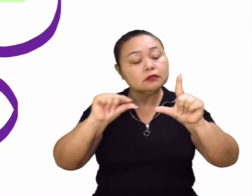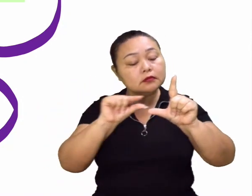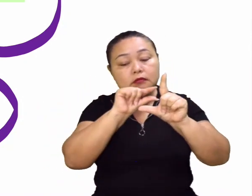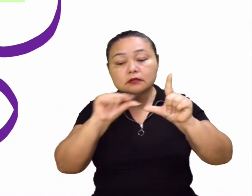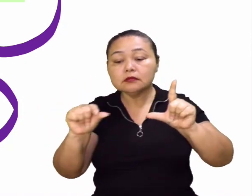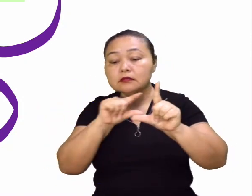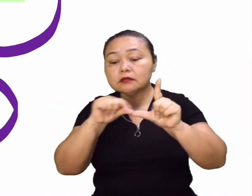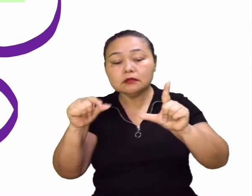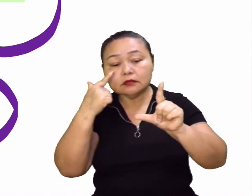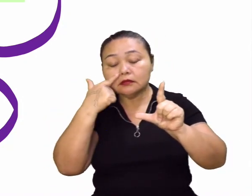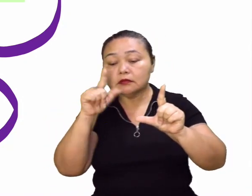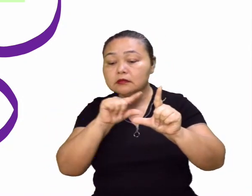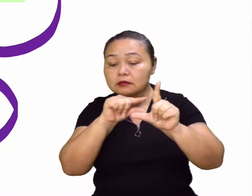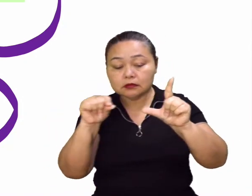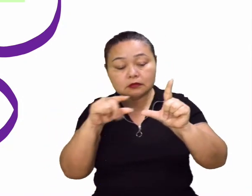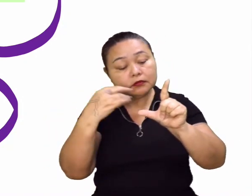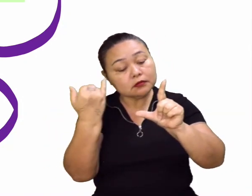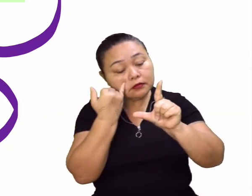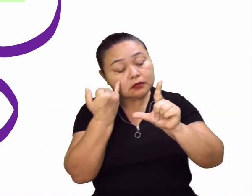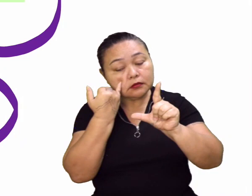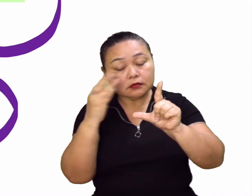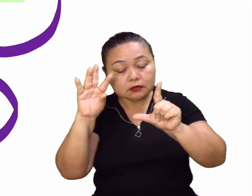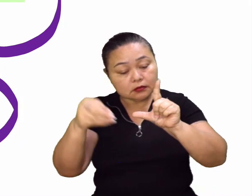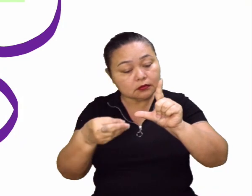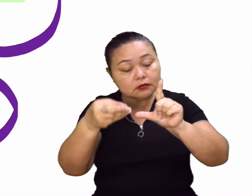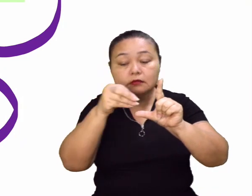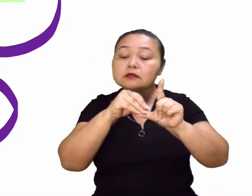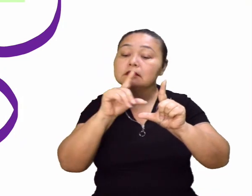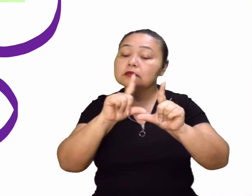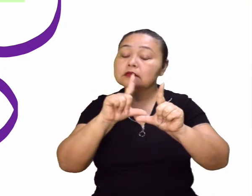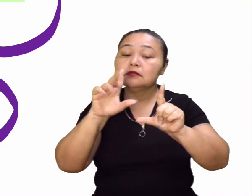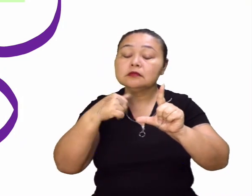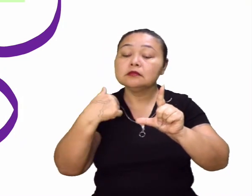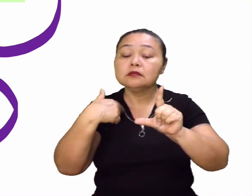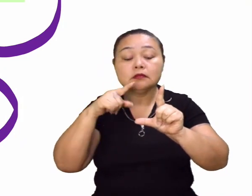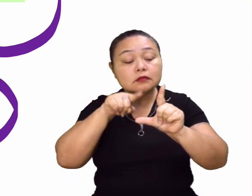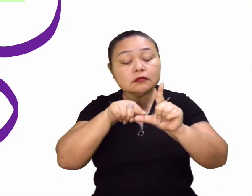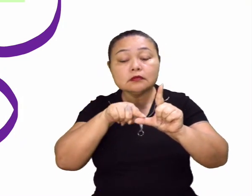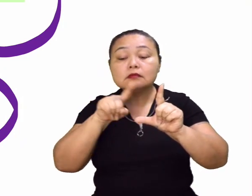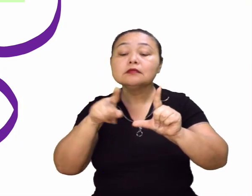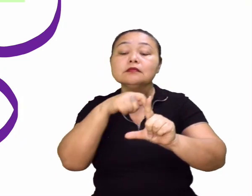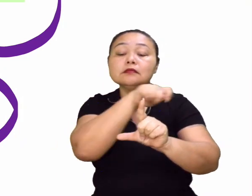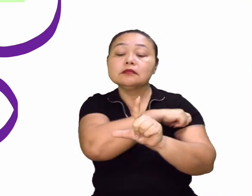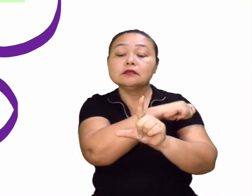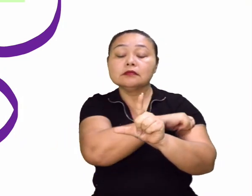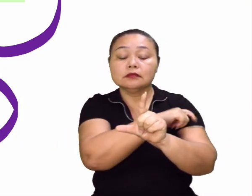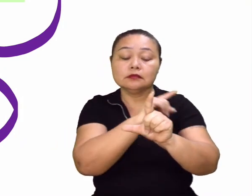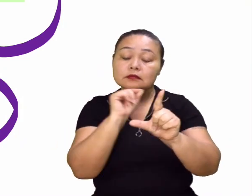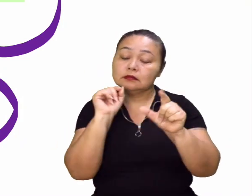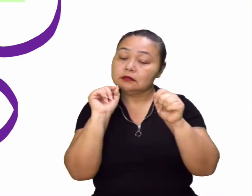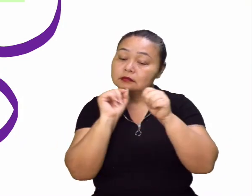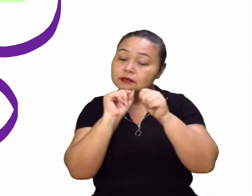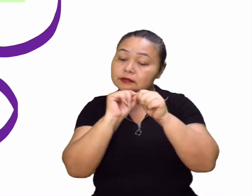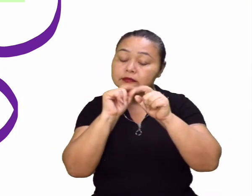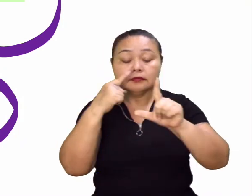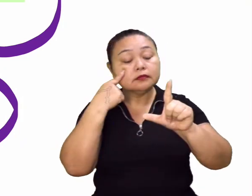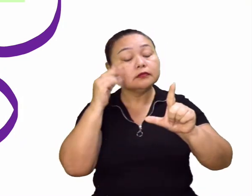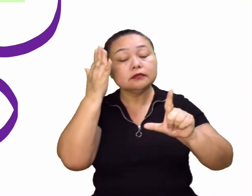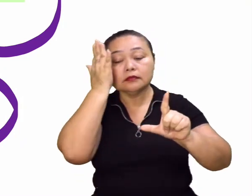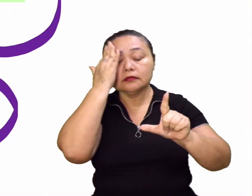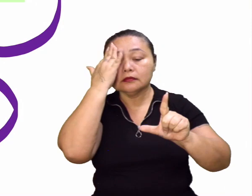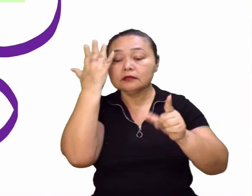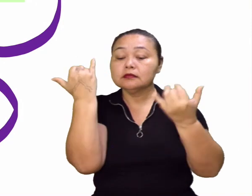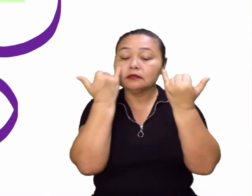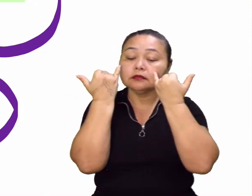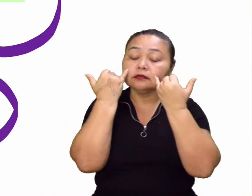é aquelas informações adicionais que vão proporcionar ao aluno fazer diversas interpretações